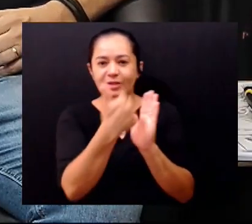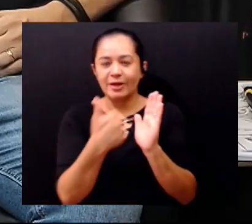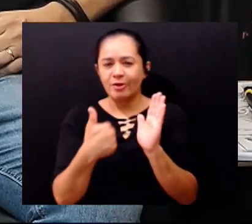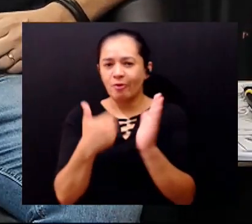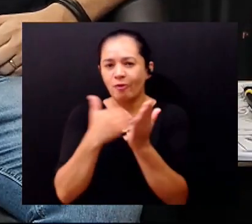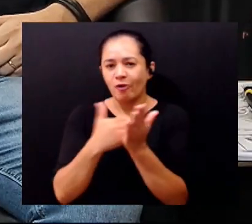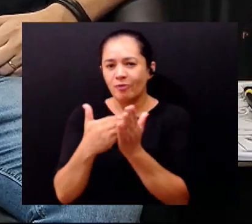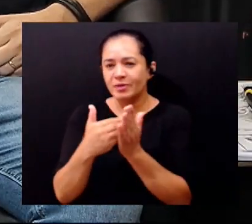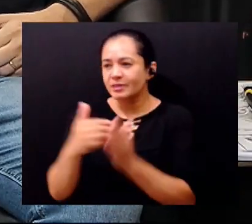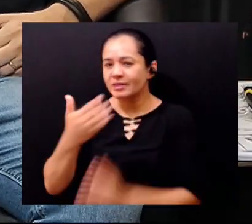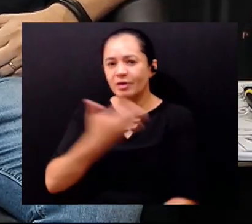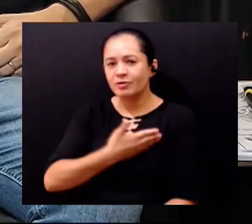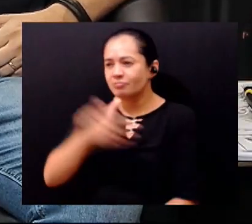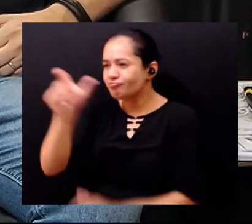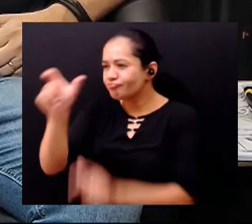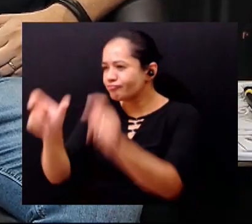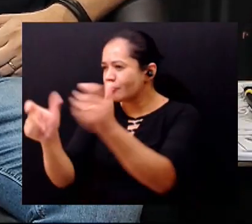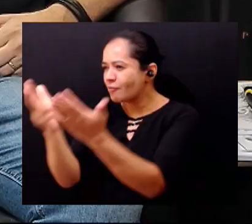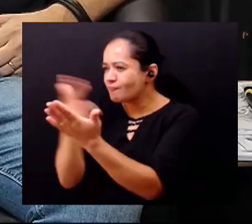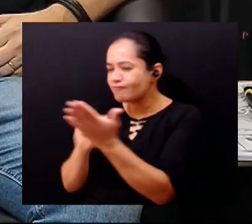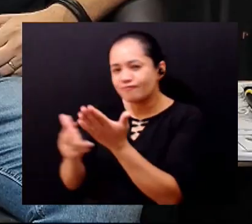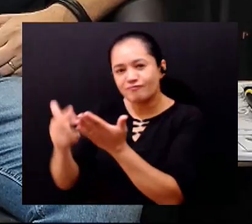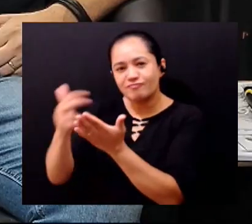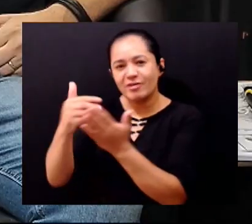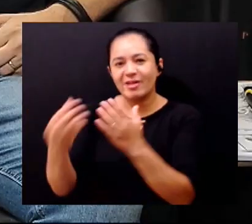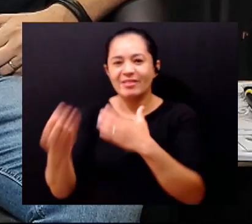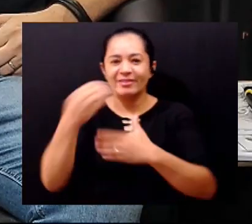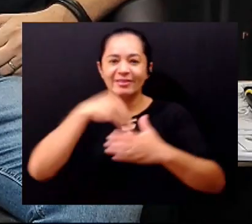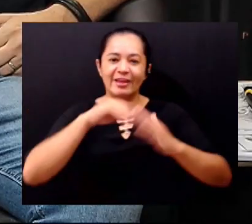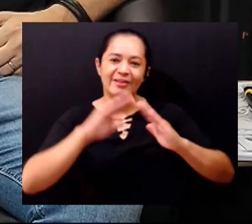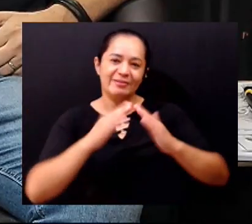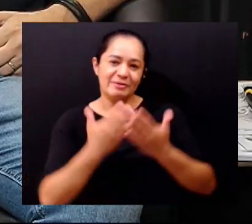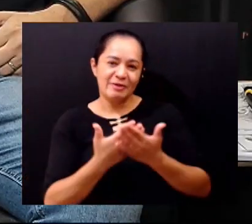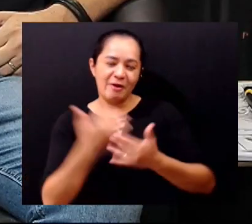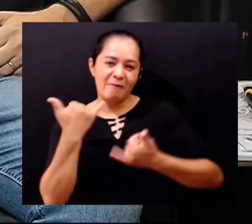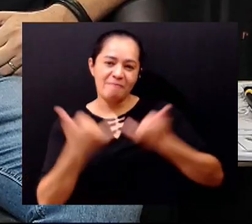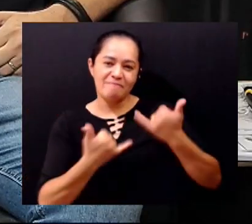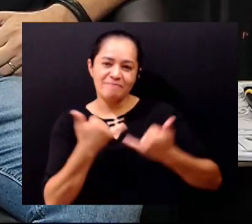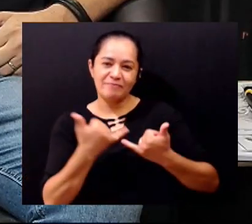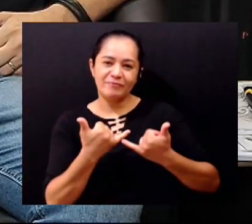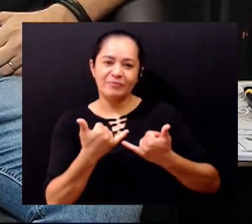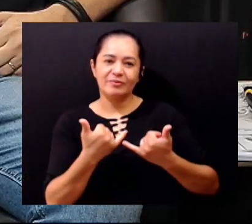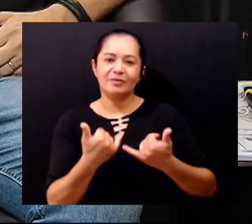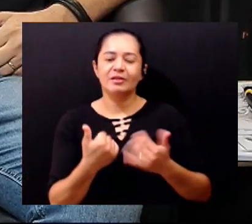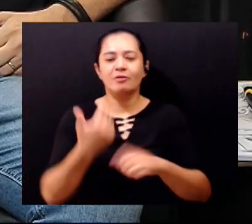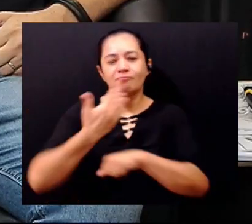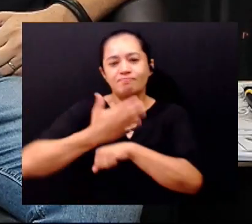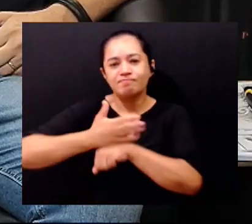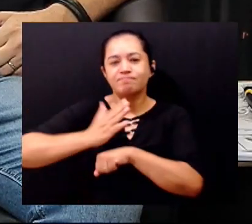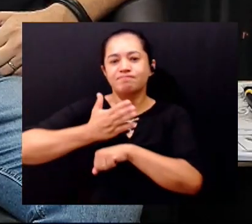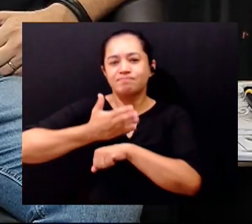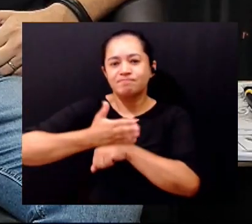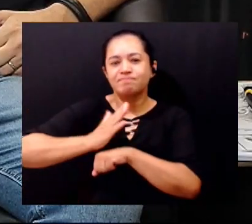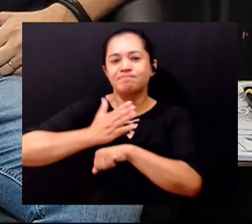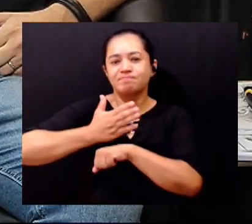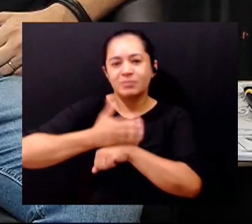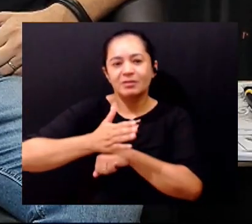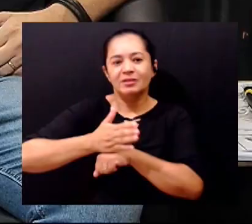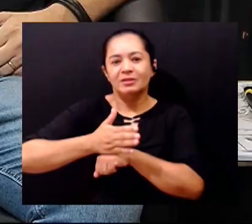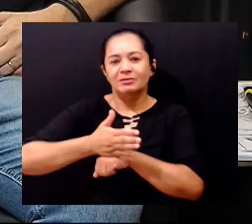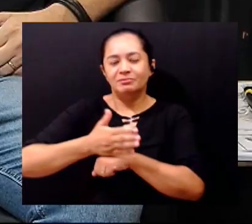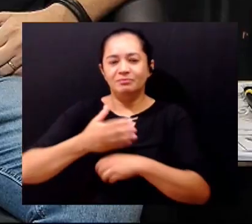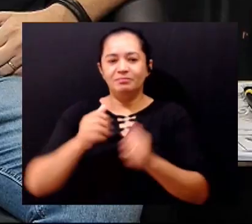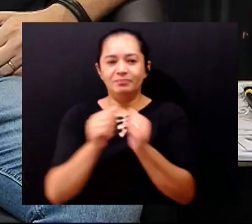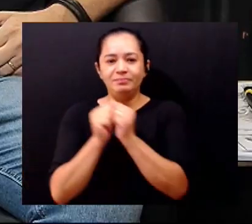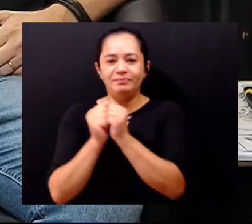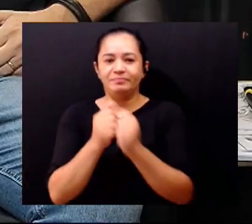mais. Era a nossa forma ali de brincar. E aí foi o exercício que foi sendo feito ali com os amigos e depois eu comecei